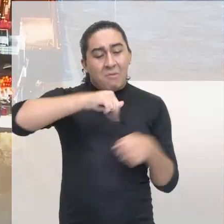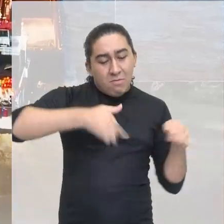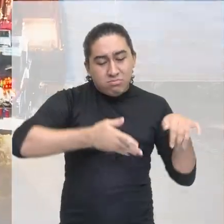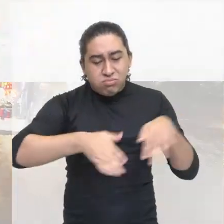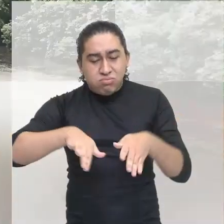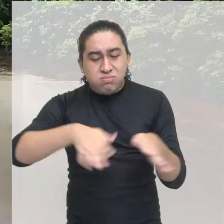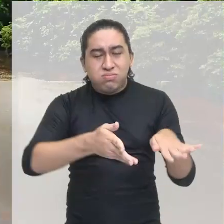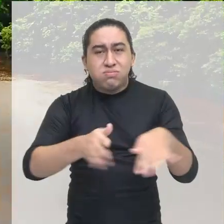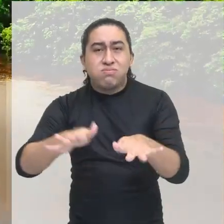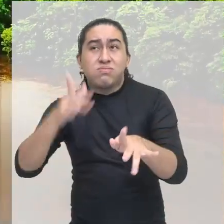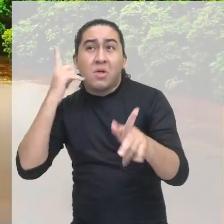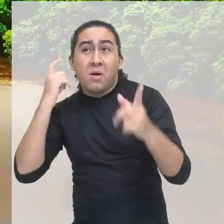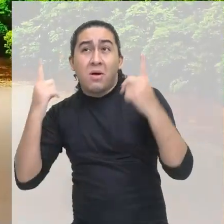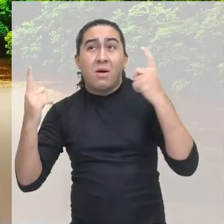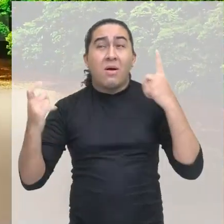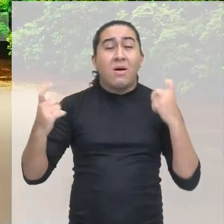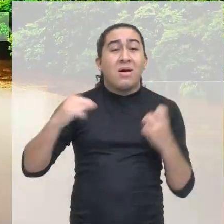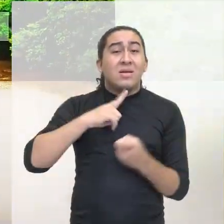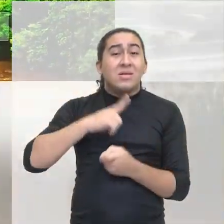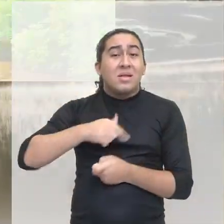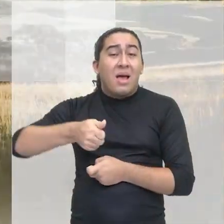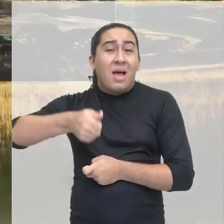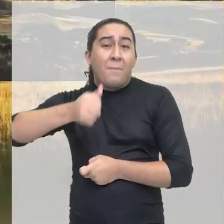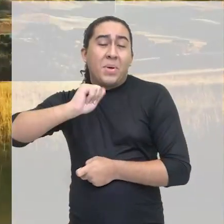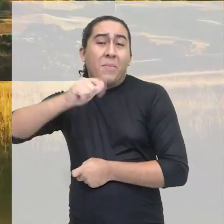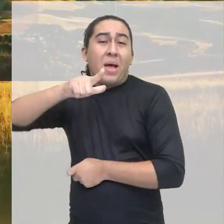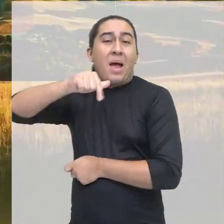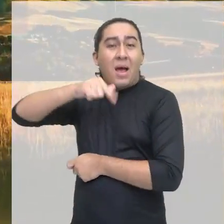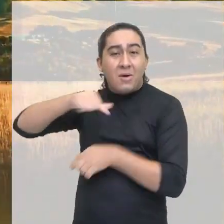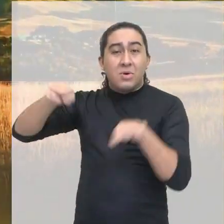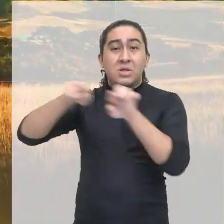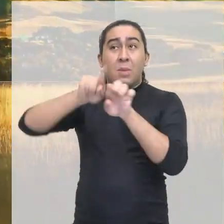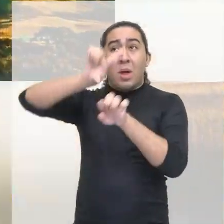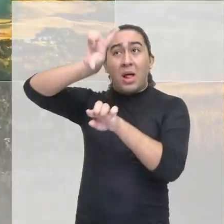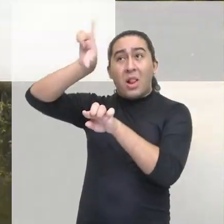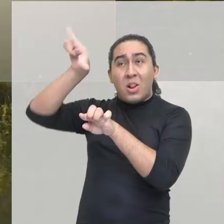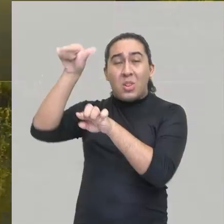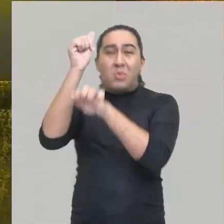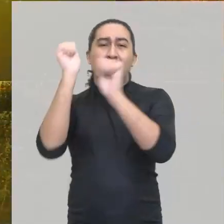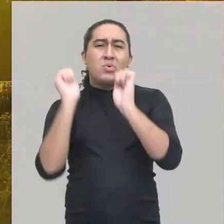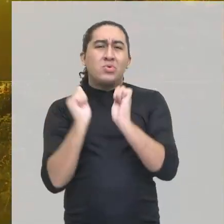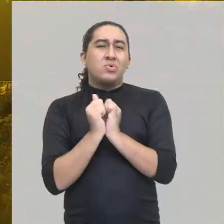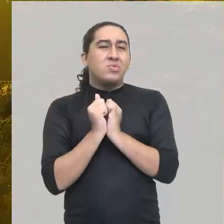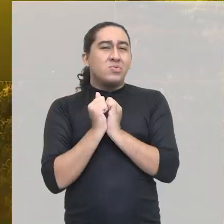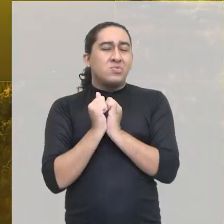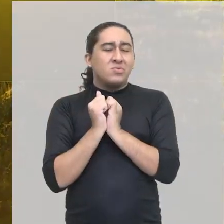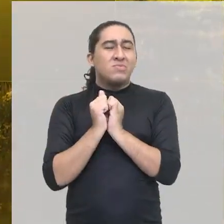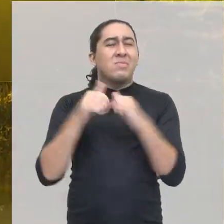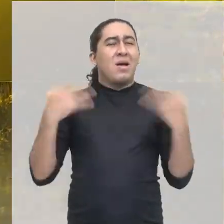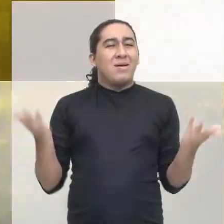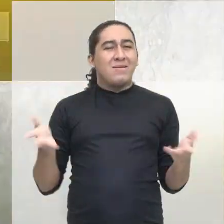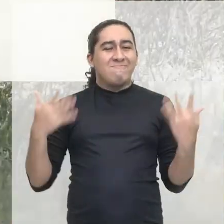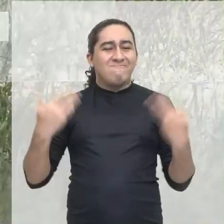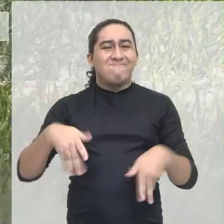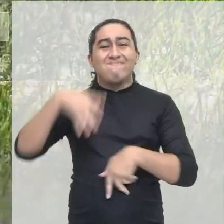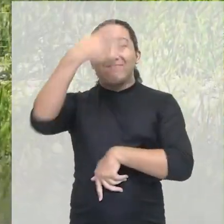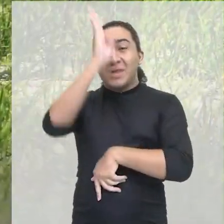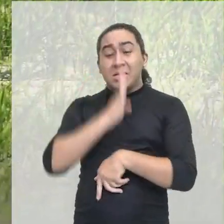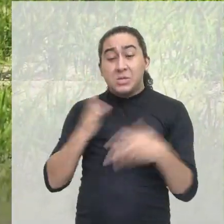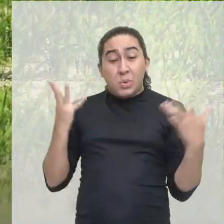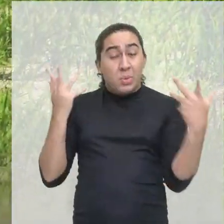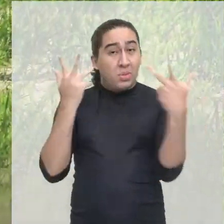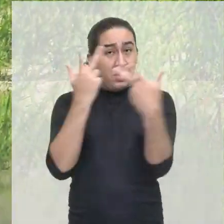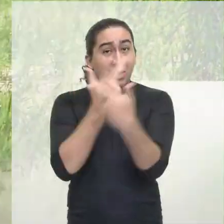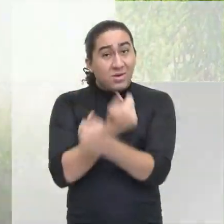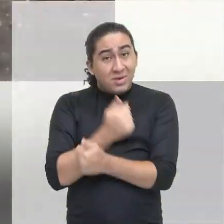murmurantes, aonde eu mato a minha sede e onde a lua vem brincar. Ah, esse Brasil lindo e trigueiro,